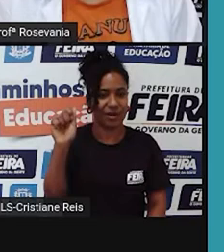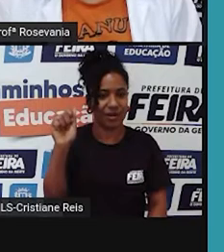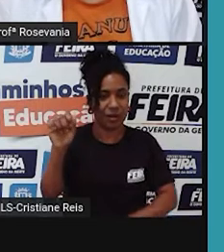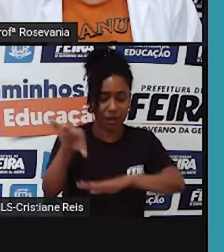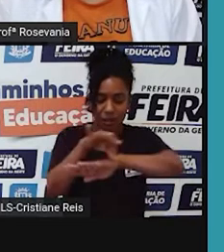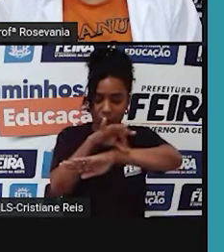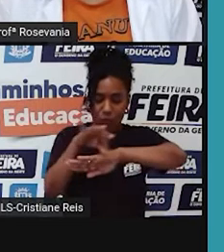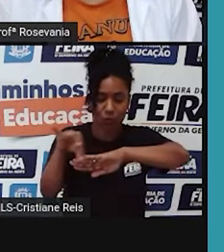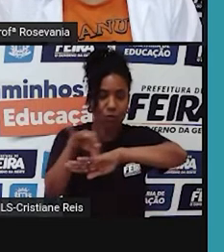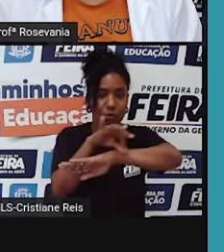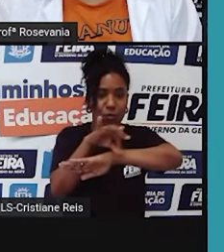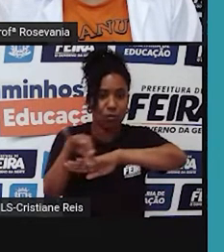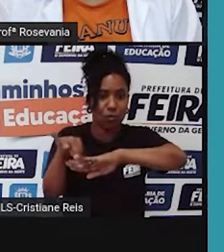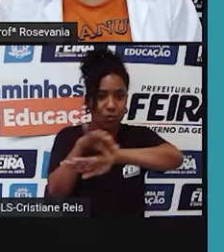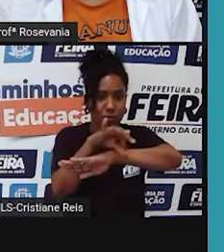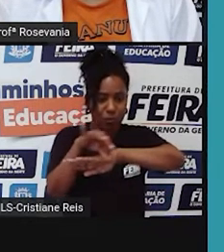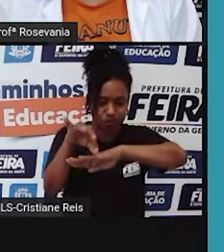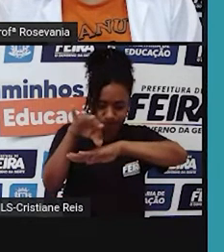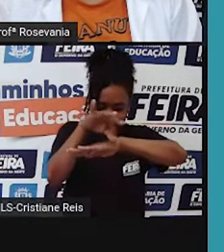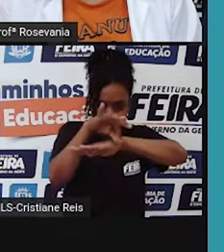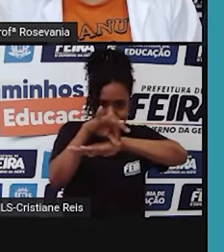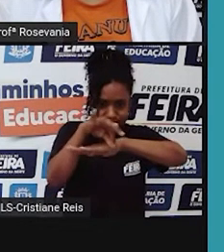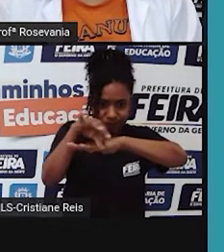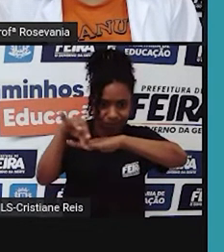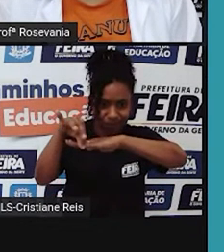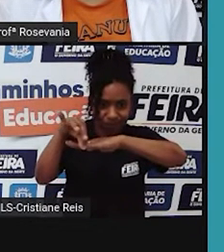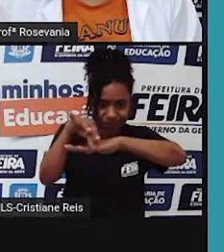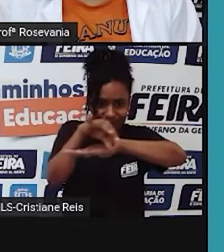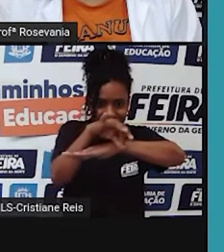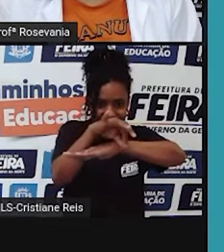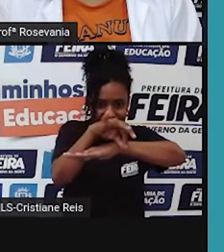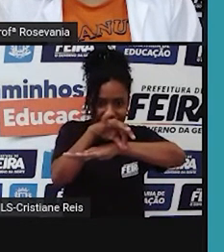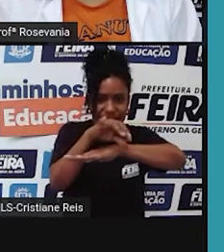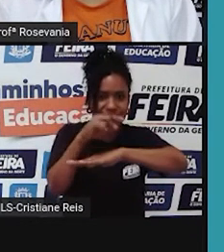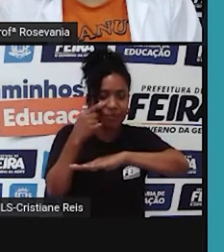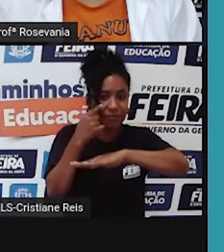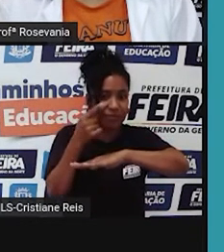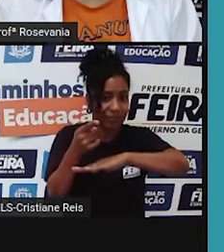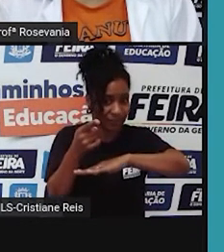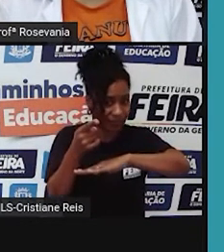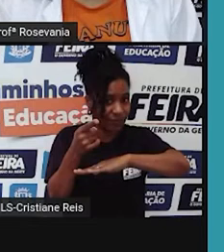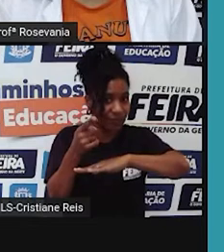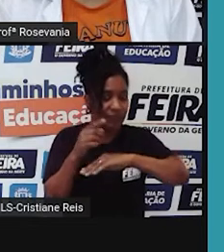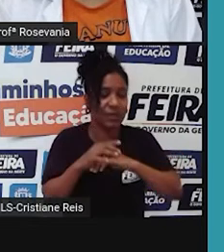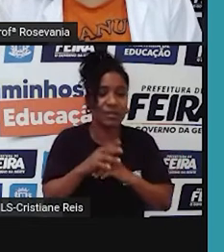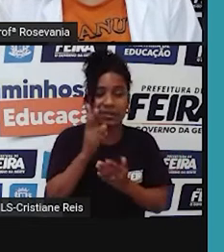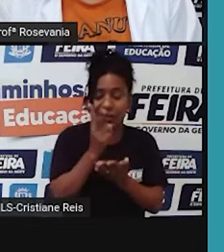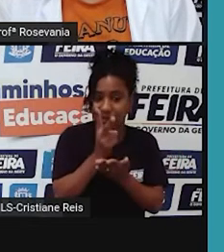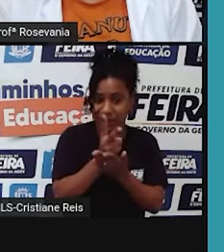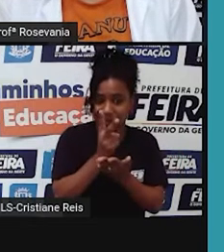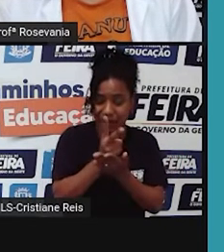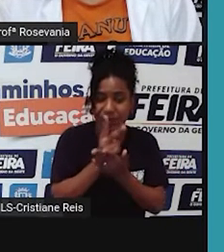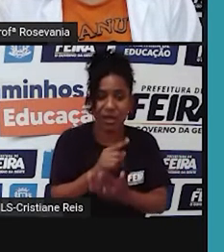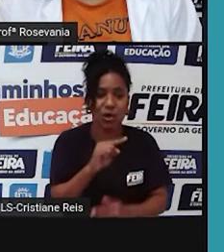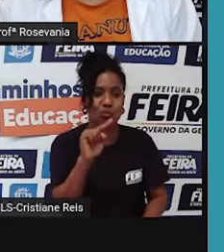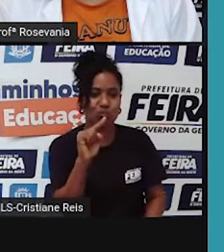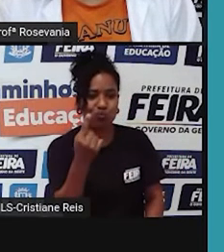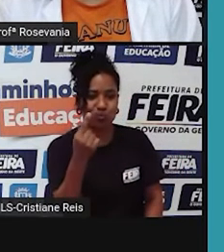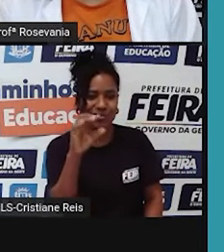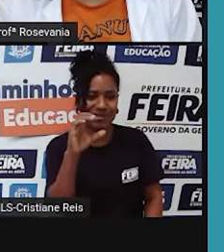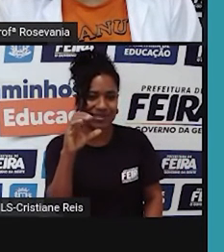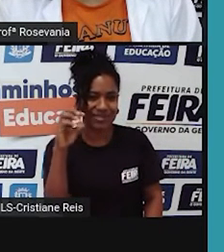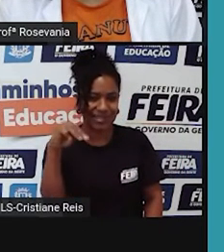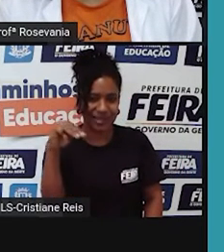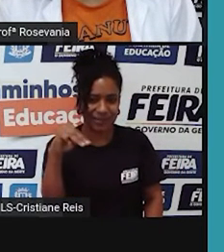entender. A escala, ela sempre tem por base aqui essa questão do 1 centímetro. Então, esse 1